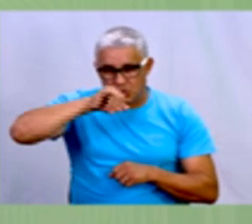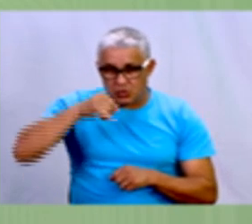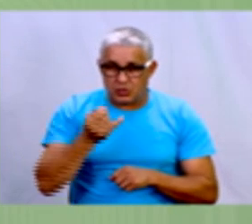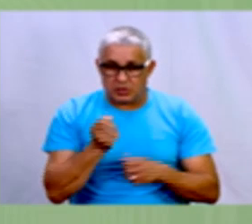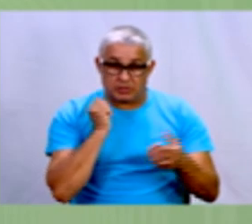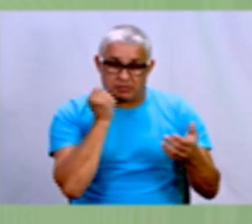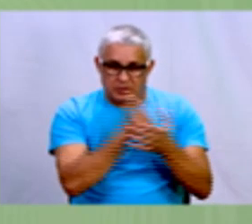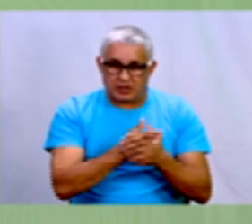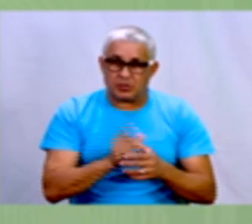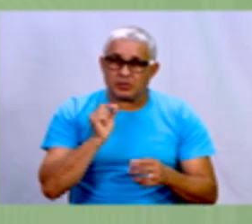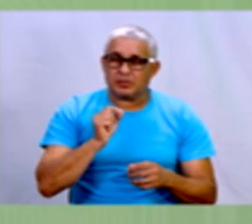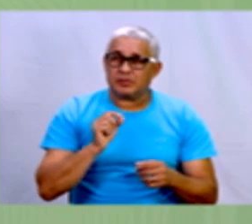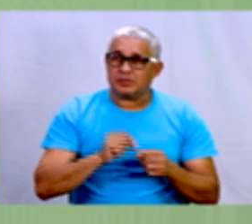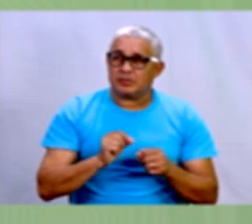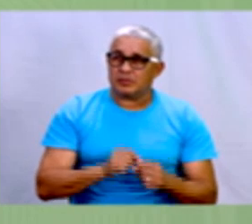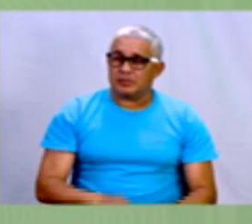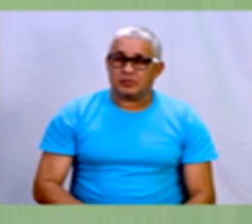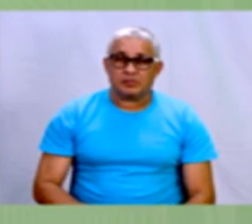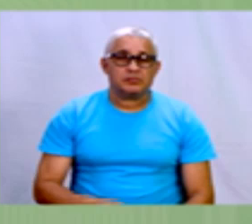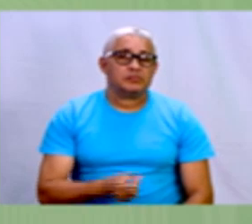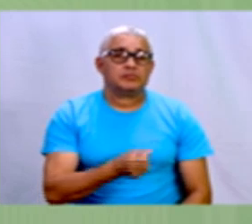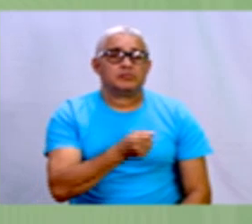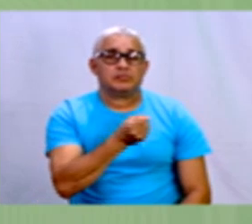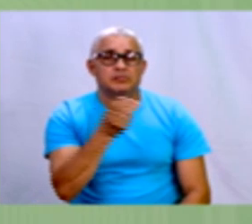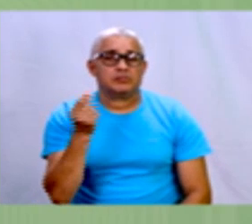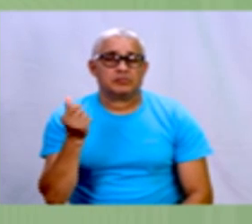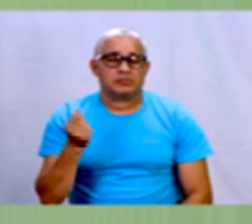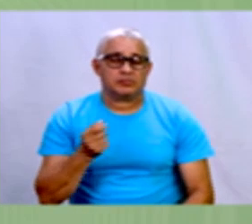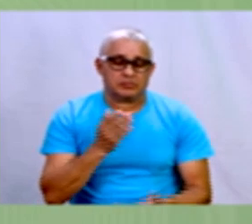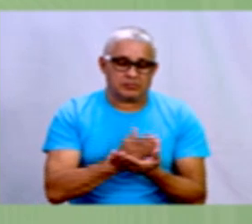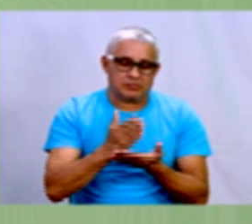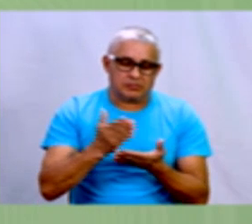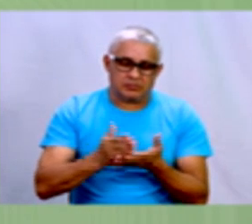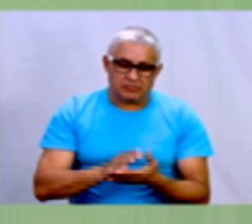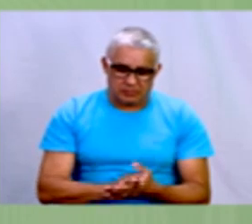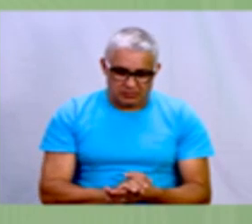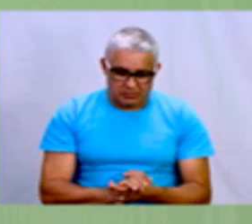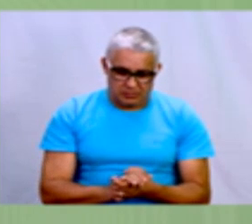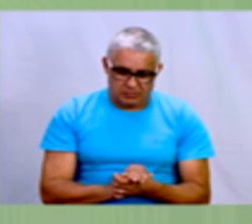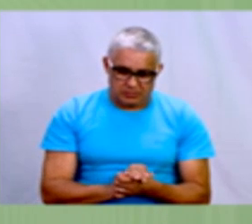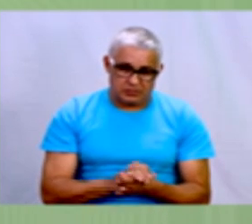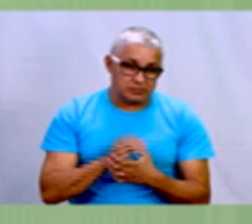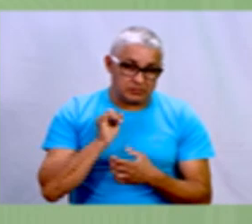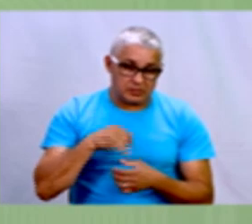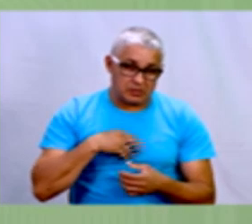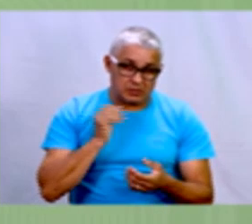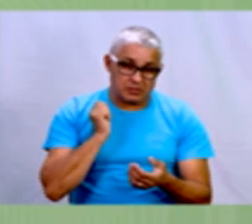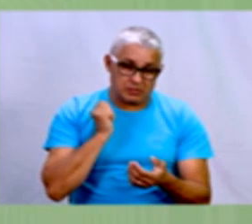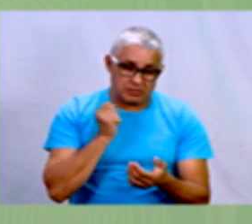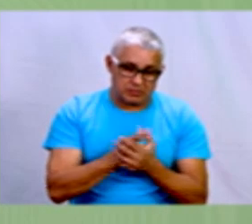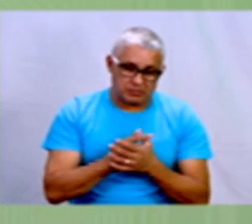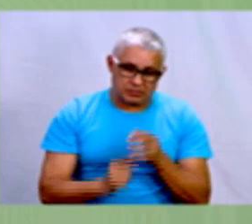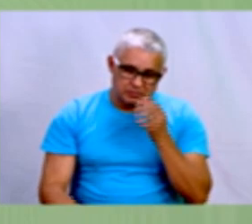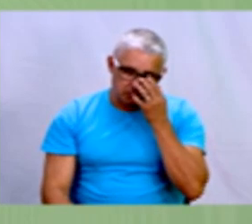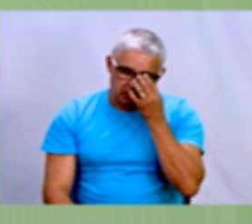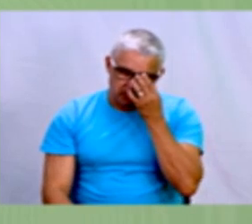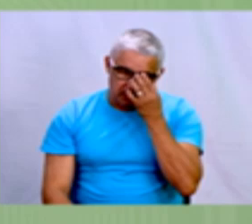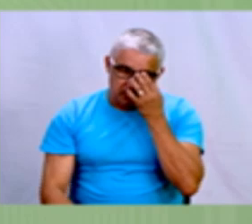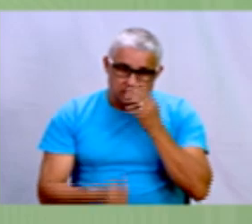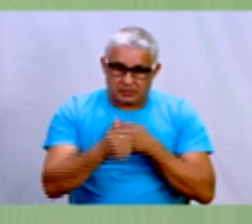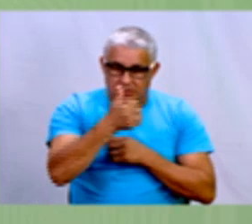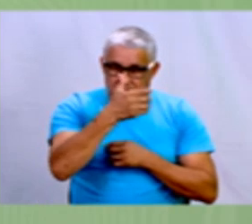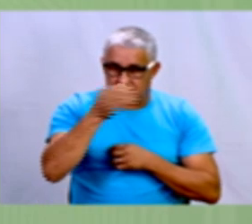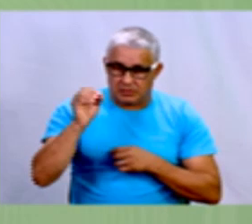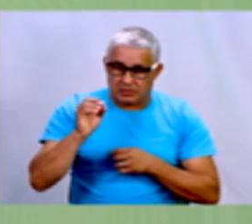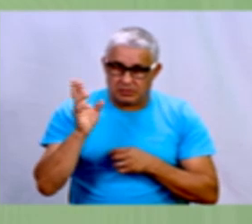que eu vou fazer? Então qual que vai ser o valor da minha parcela? Se eu vou pagar R$100 de